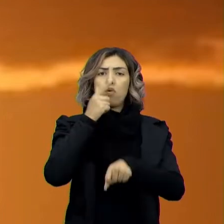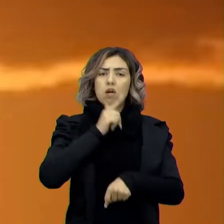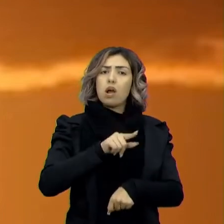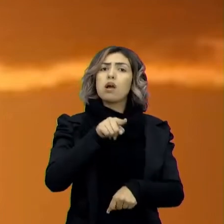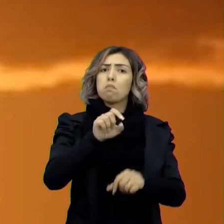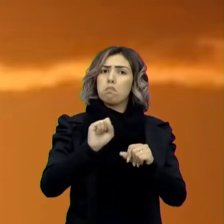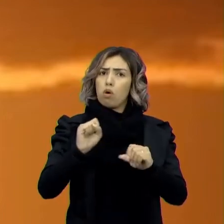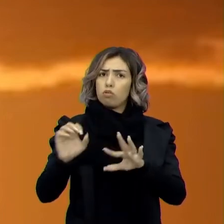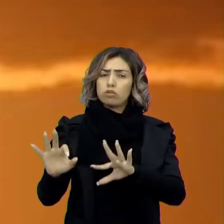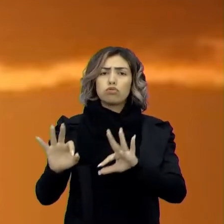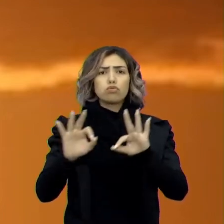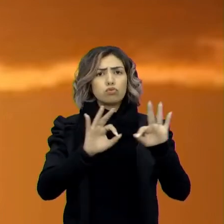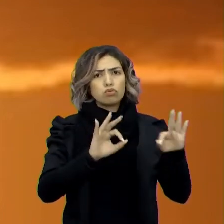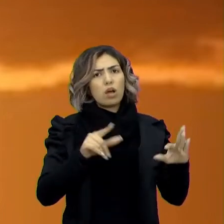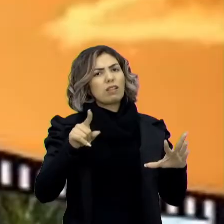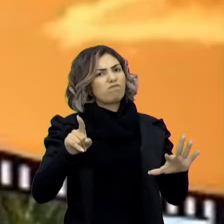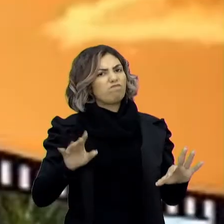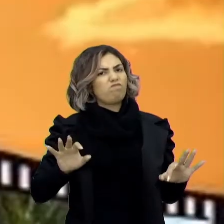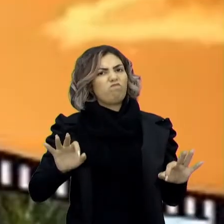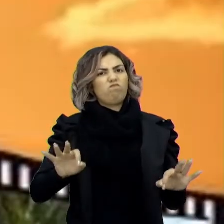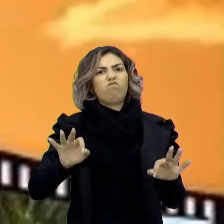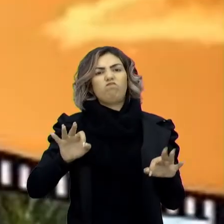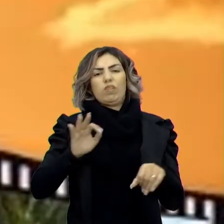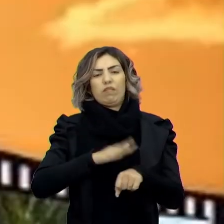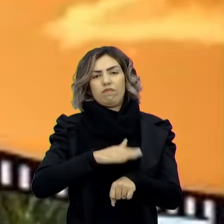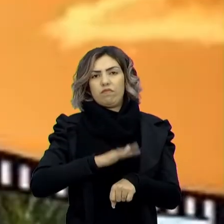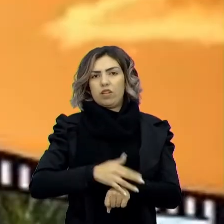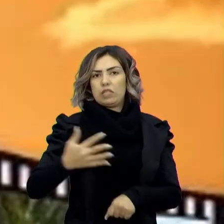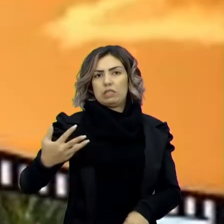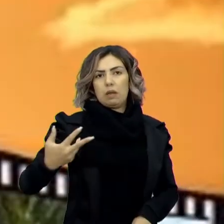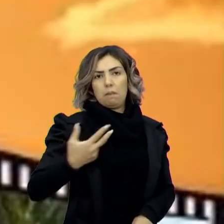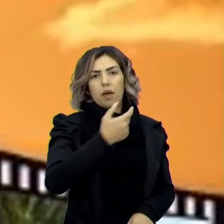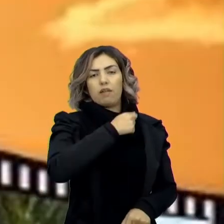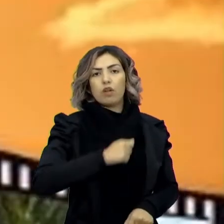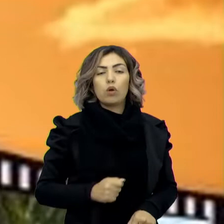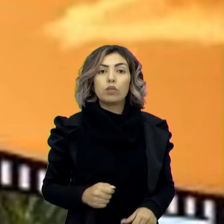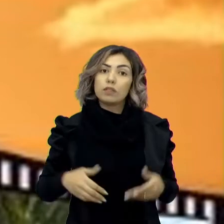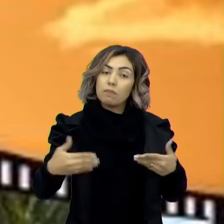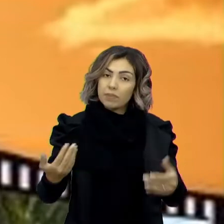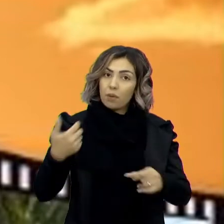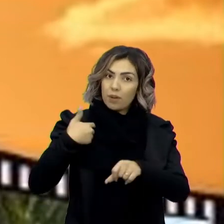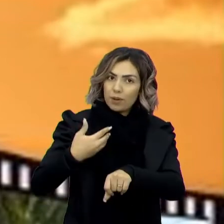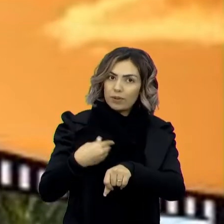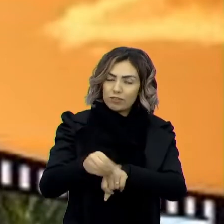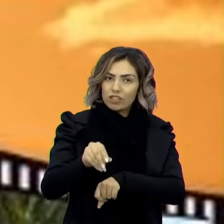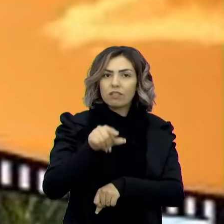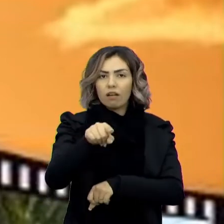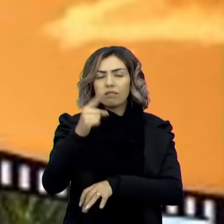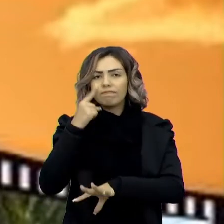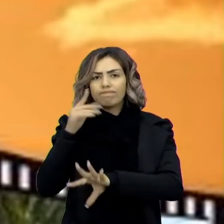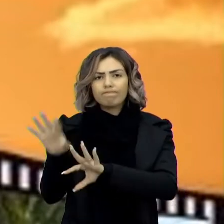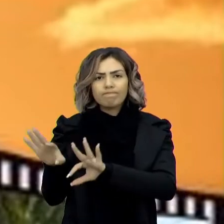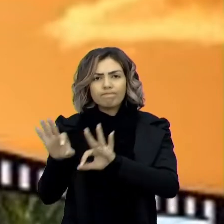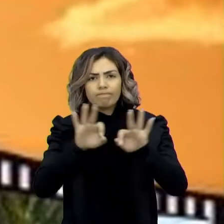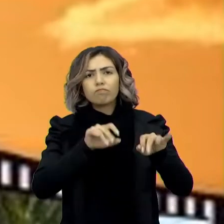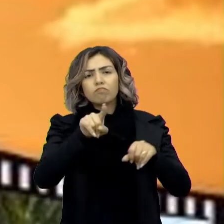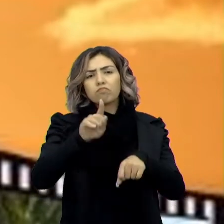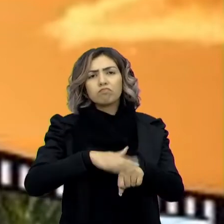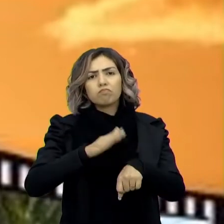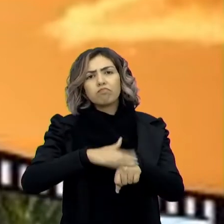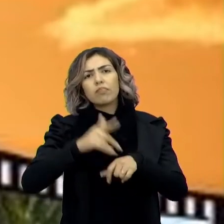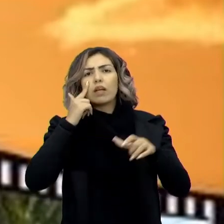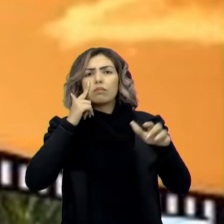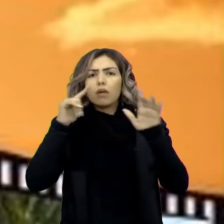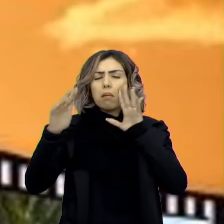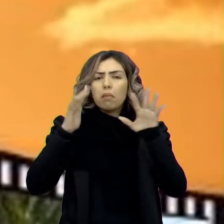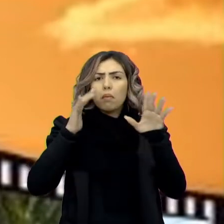são super produções, turma. Exatamente. Então nós temos essa dica. Então você olhando aí esse material, você faz essa reflexão e começa a